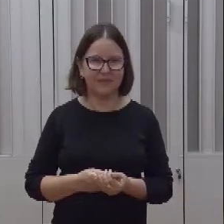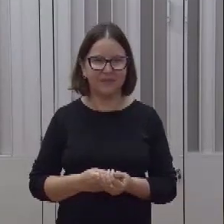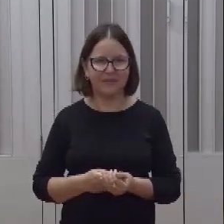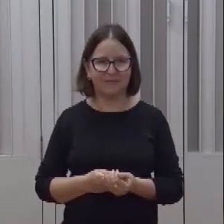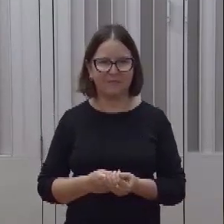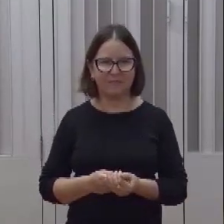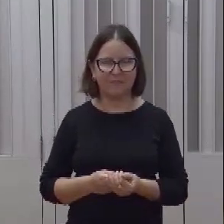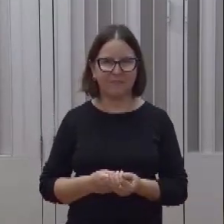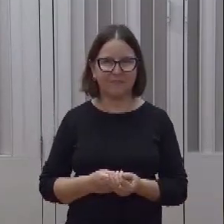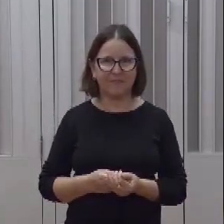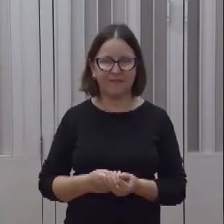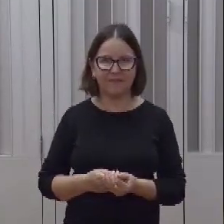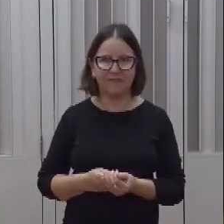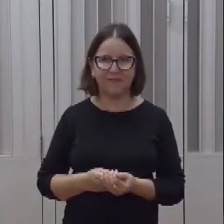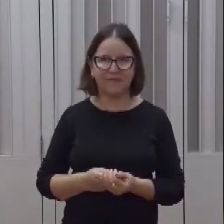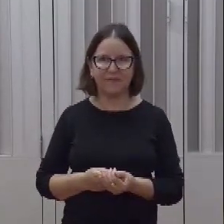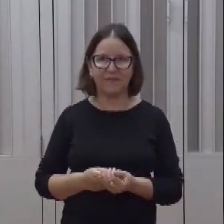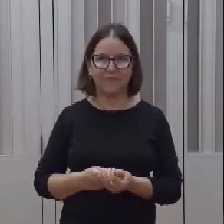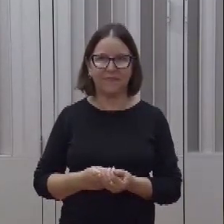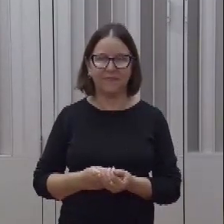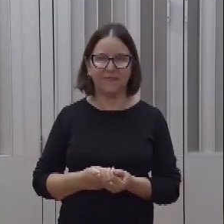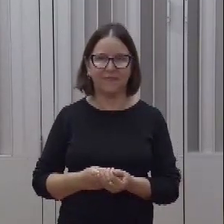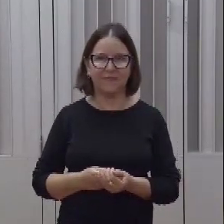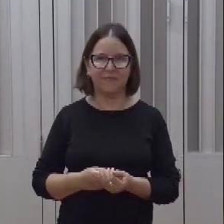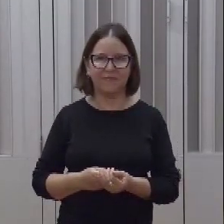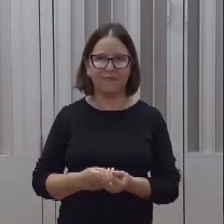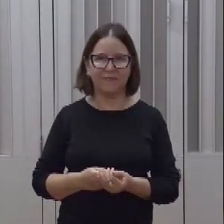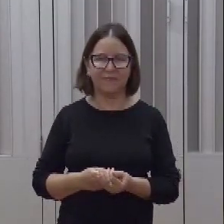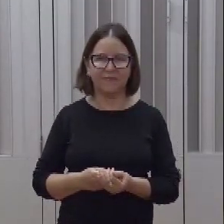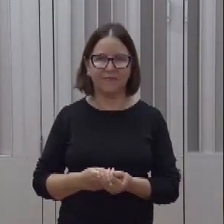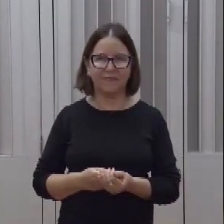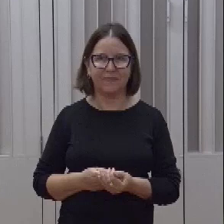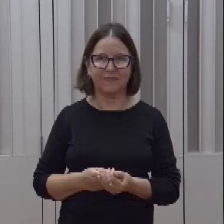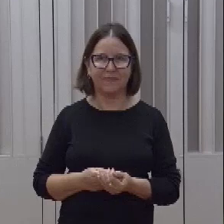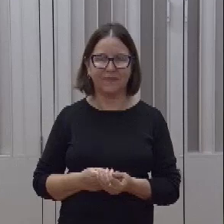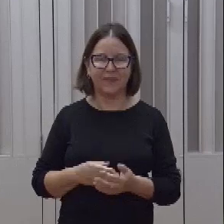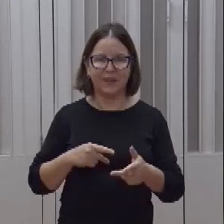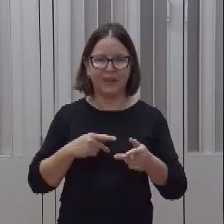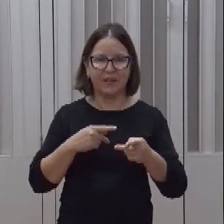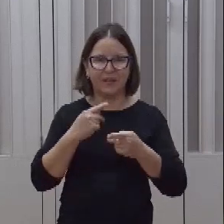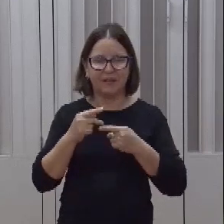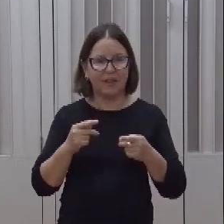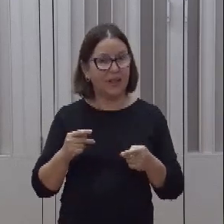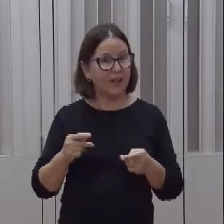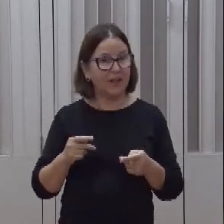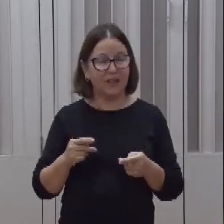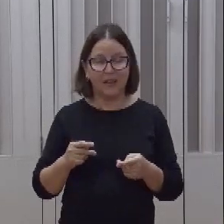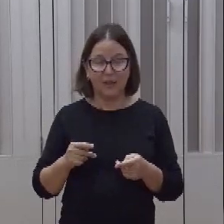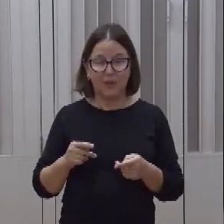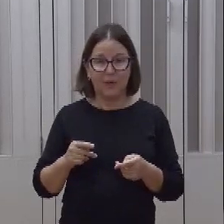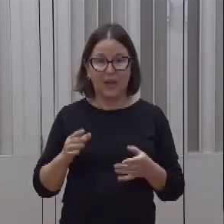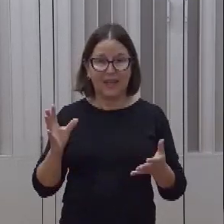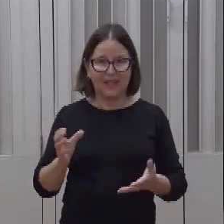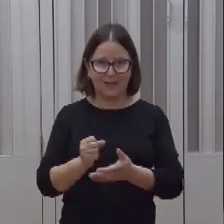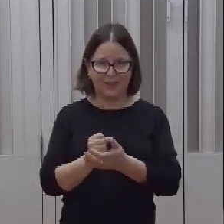está ligado não propriamente à salvação, mas à frutificação.